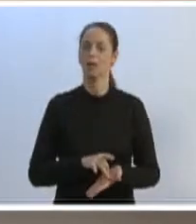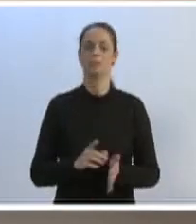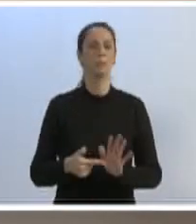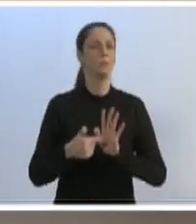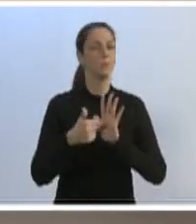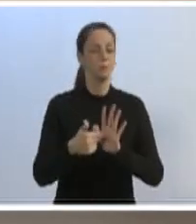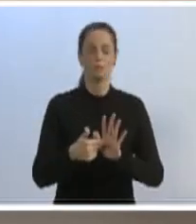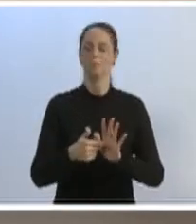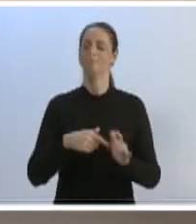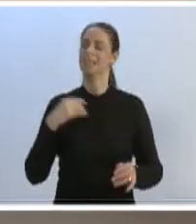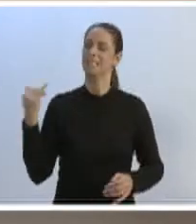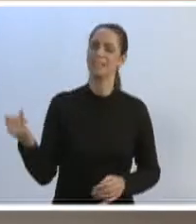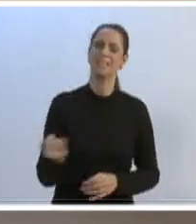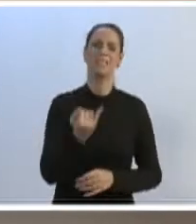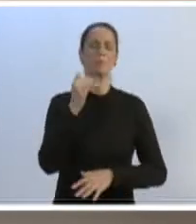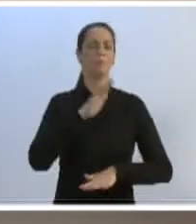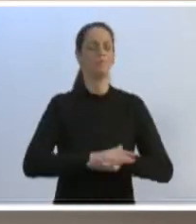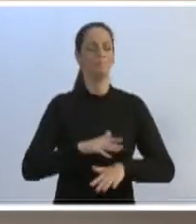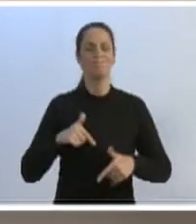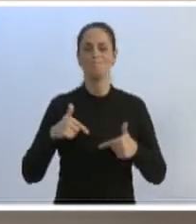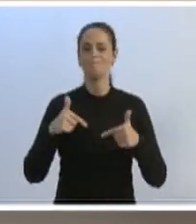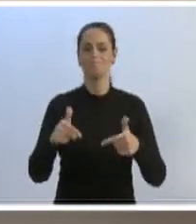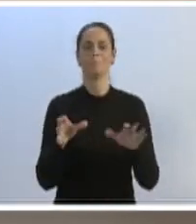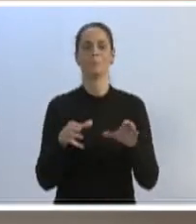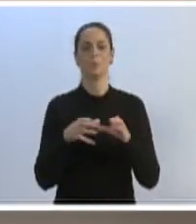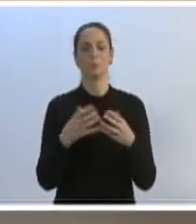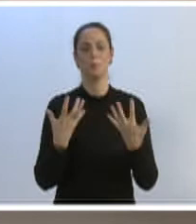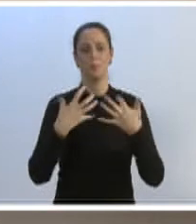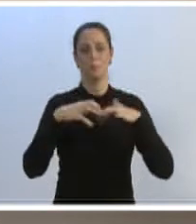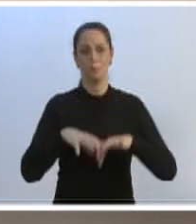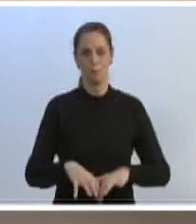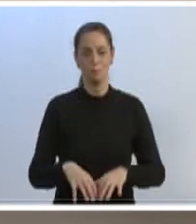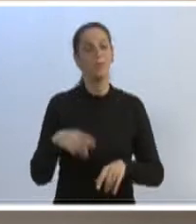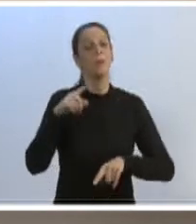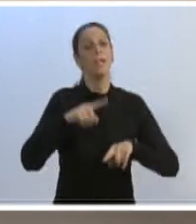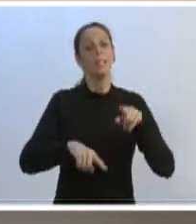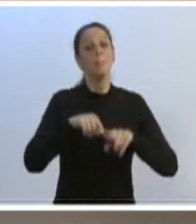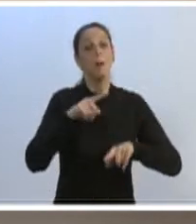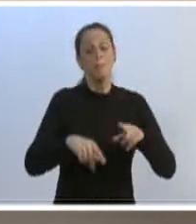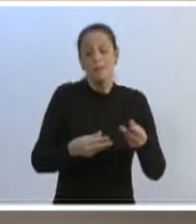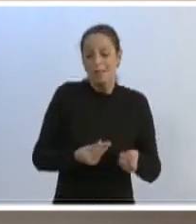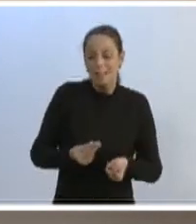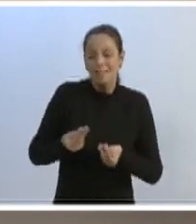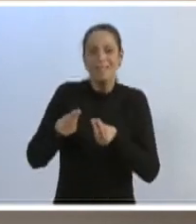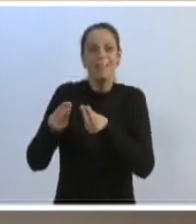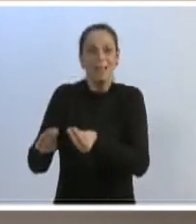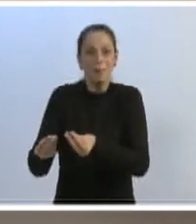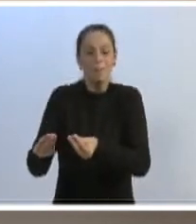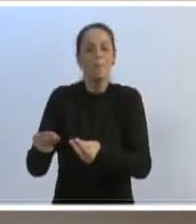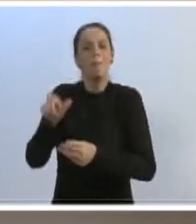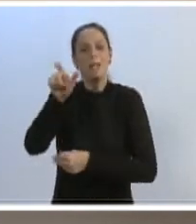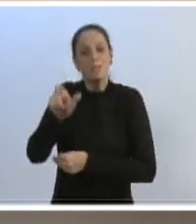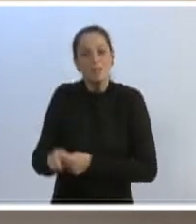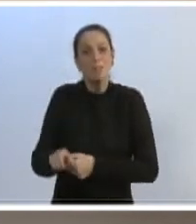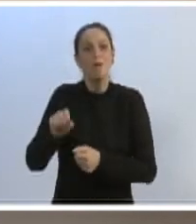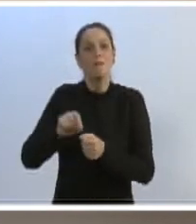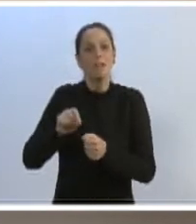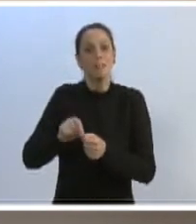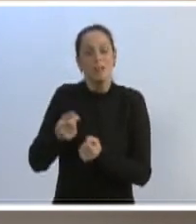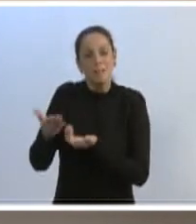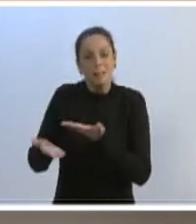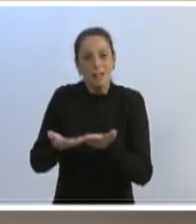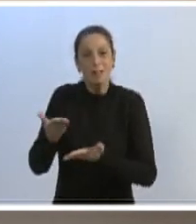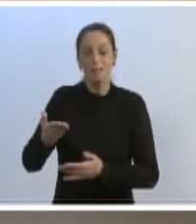importante ação do Rotary com relação à questão das máquinas que foram disponibilizadas para a realização de hemodiálise. Eu gostaria